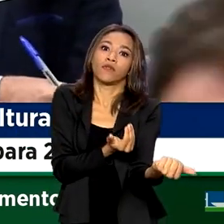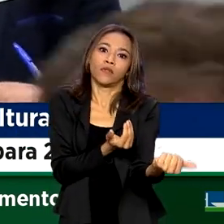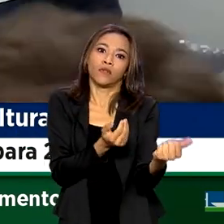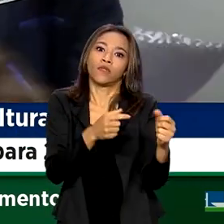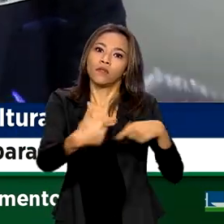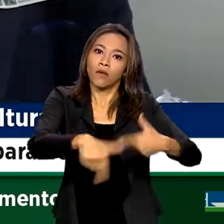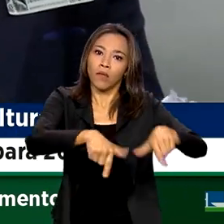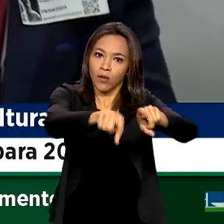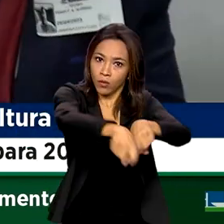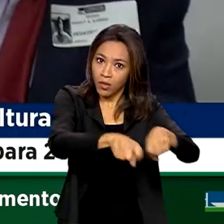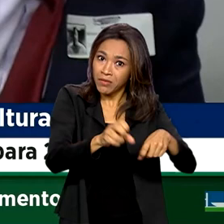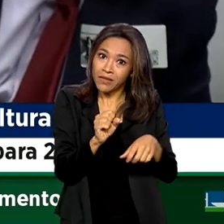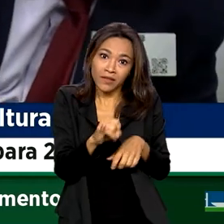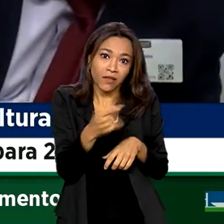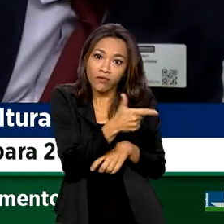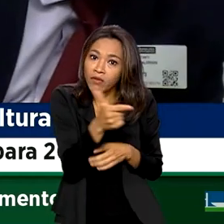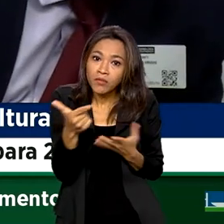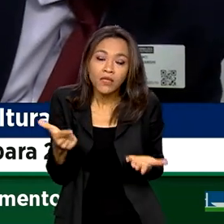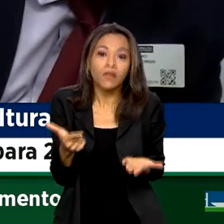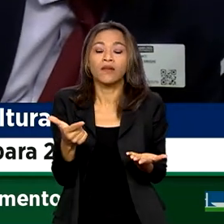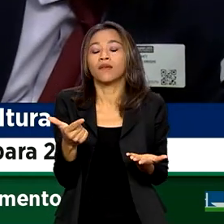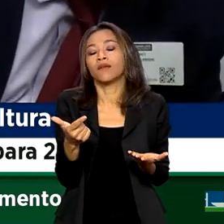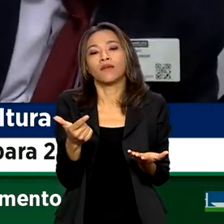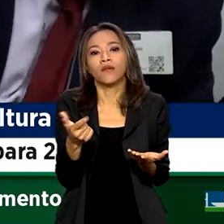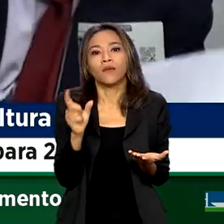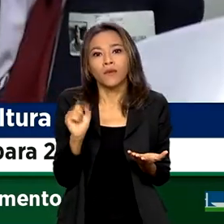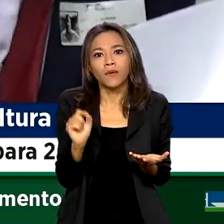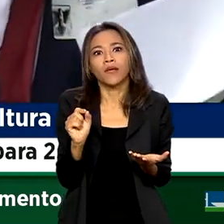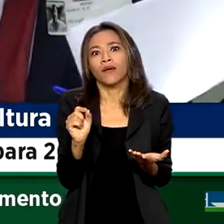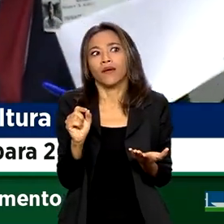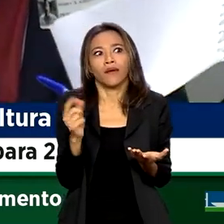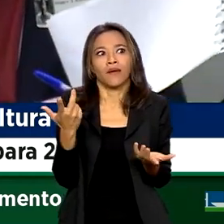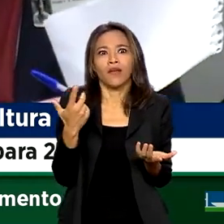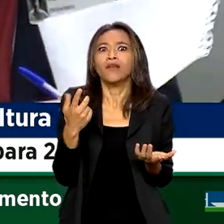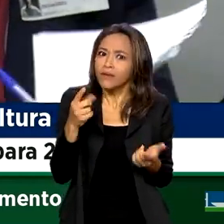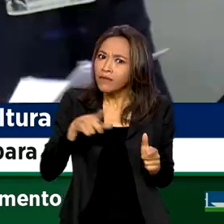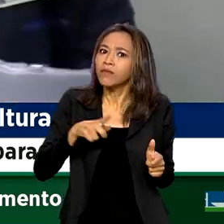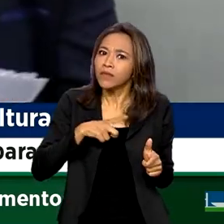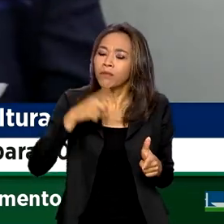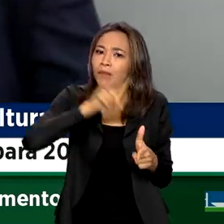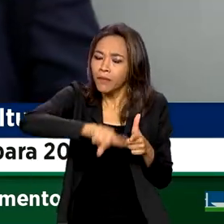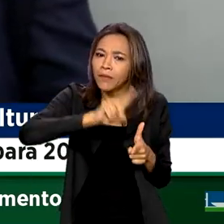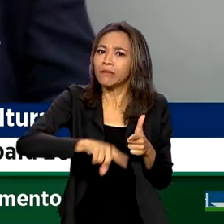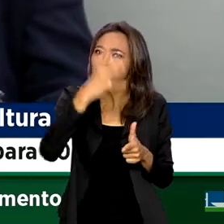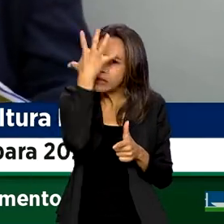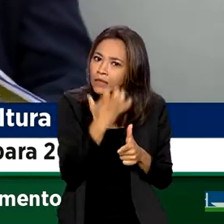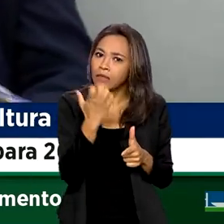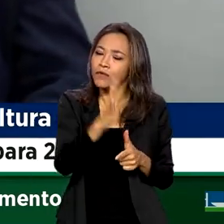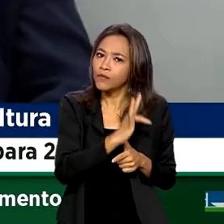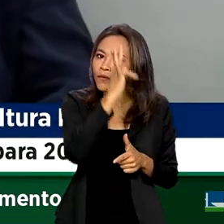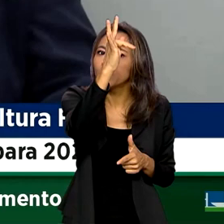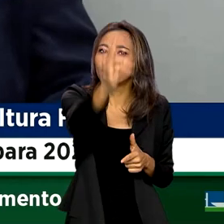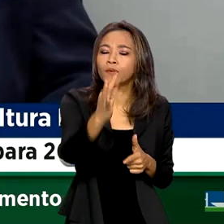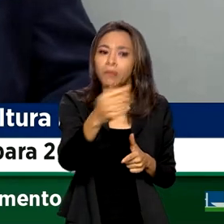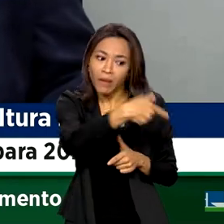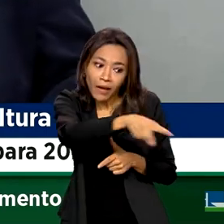sucessão rural e teremos problemas sérios, futuros para as novas gerações